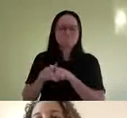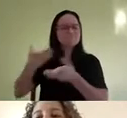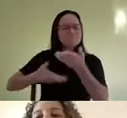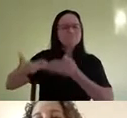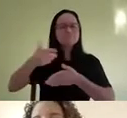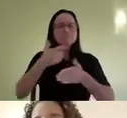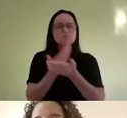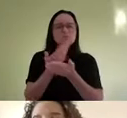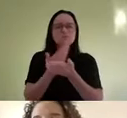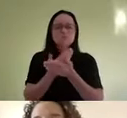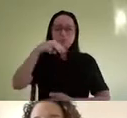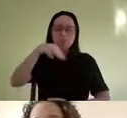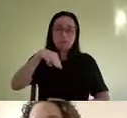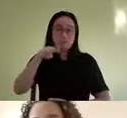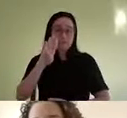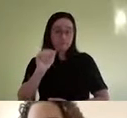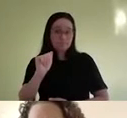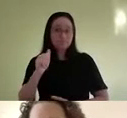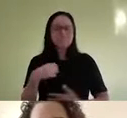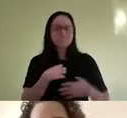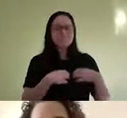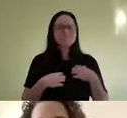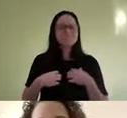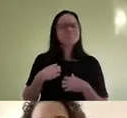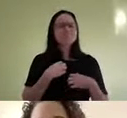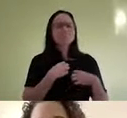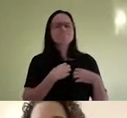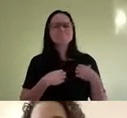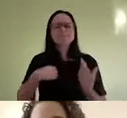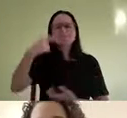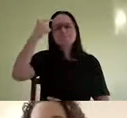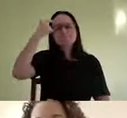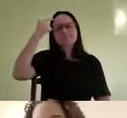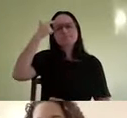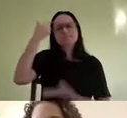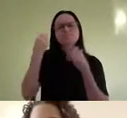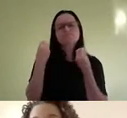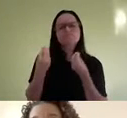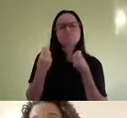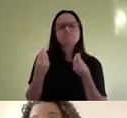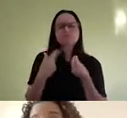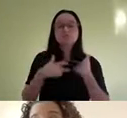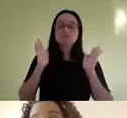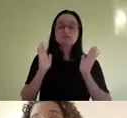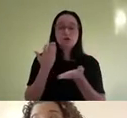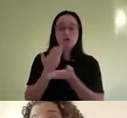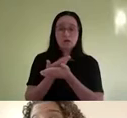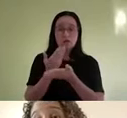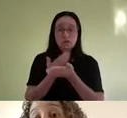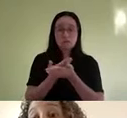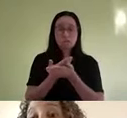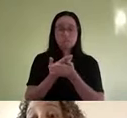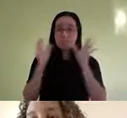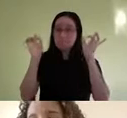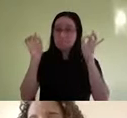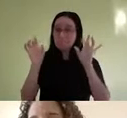começou um incômodo, eu pensei, cara, eu agora, eu tenho uma especialização, agora eu estou muito forte